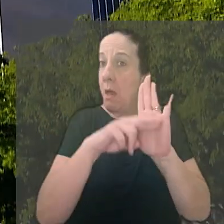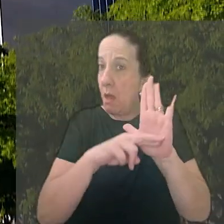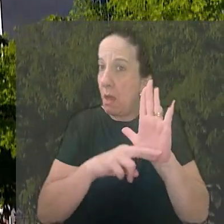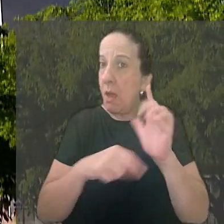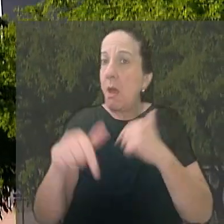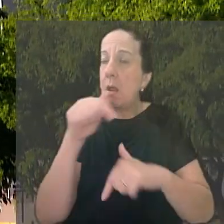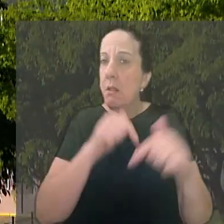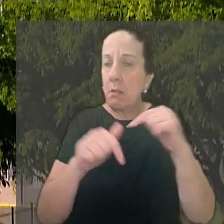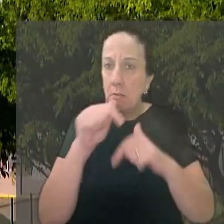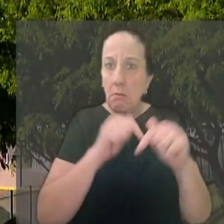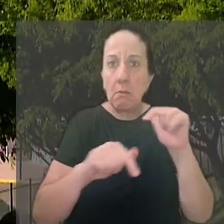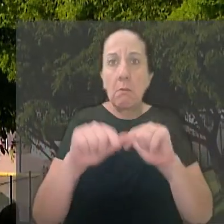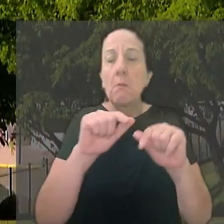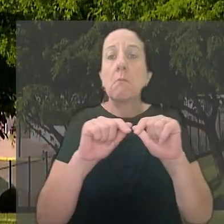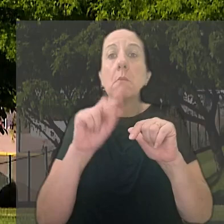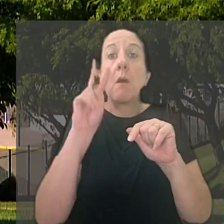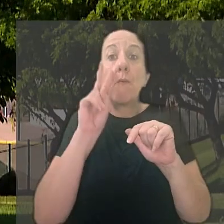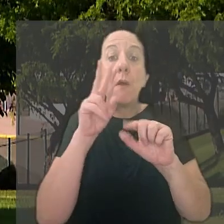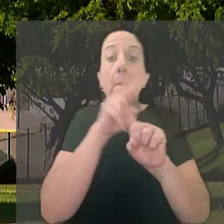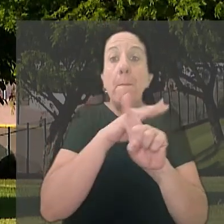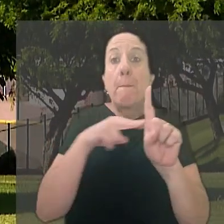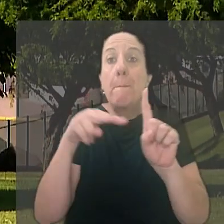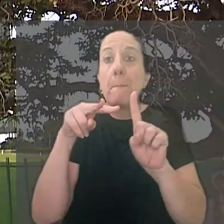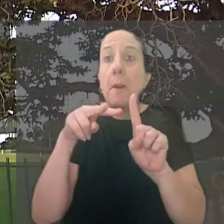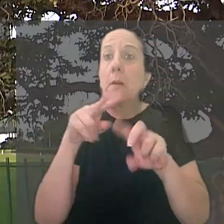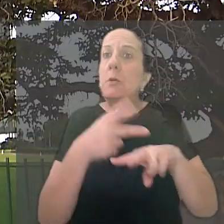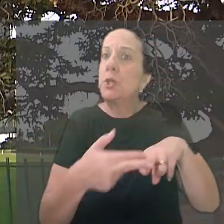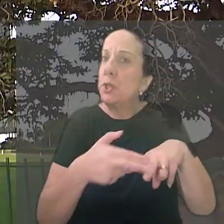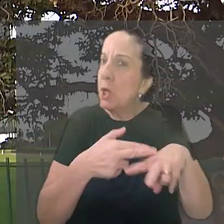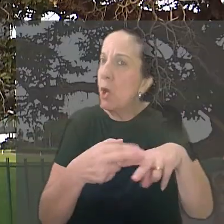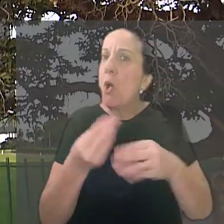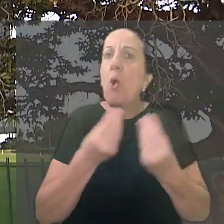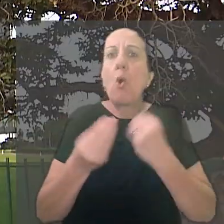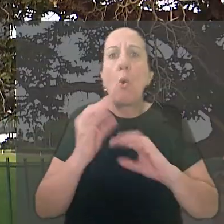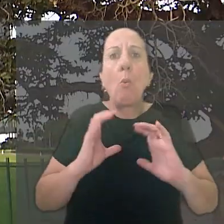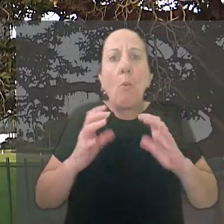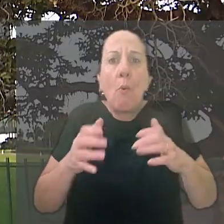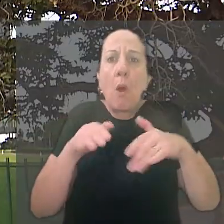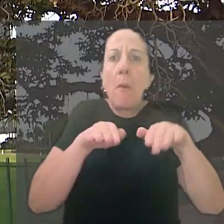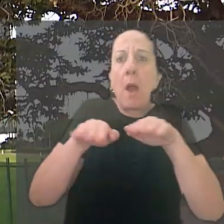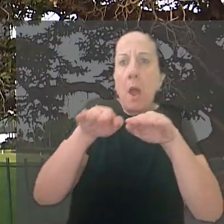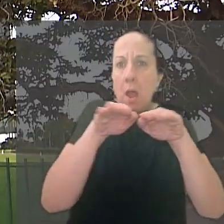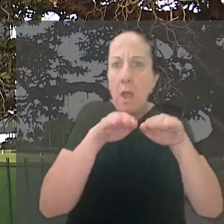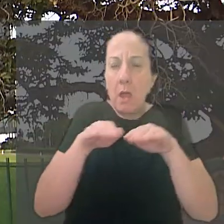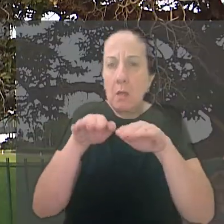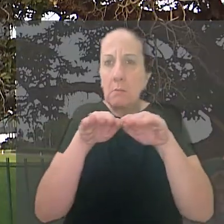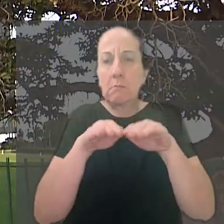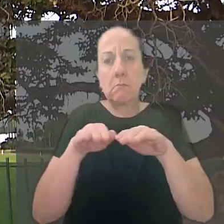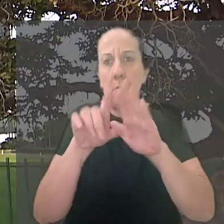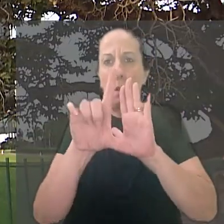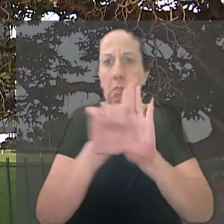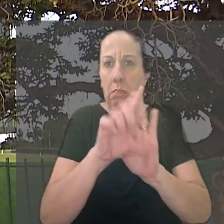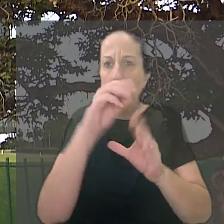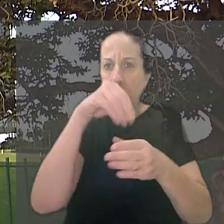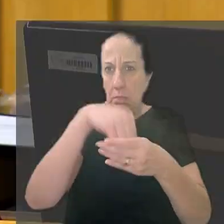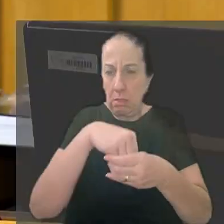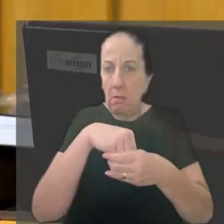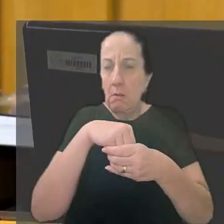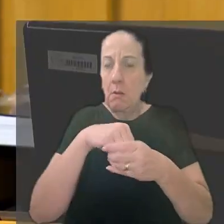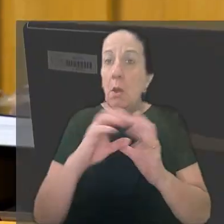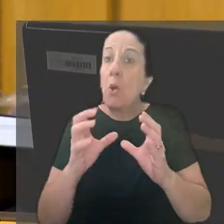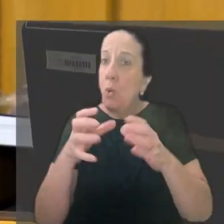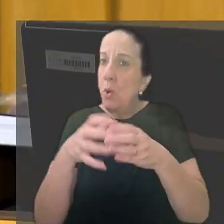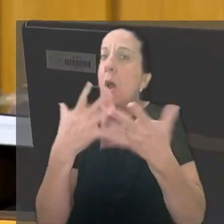normas trabalhistas sob as lentes da perspectiva de gênero como forma de equilibrar as assimetrias da legislação.